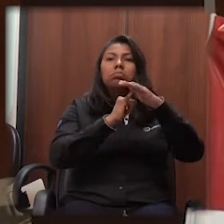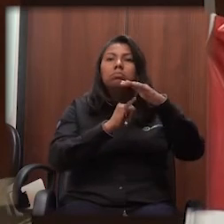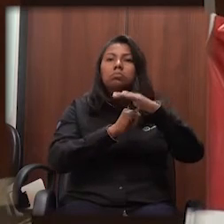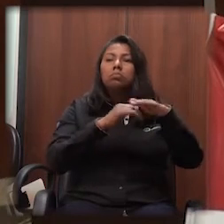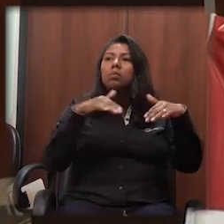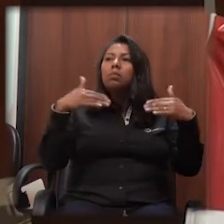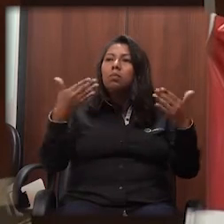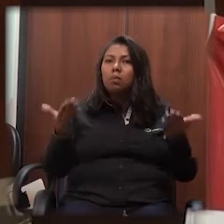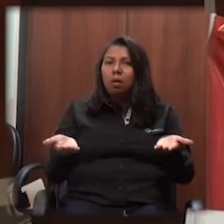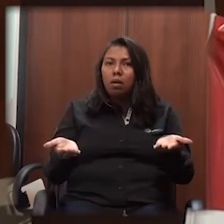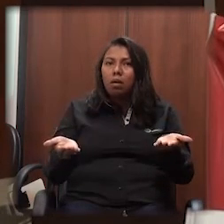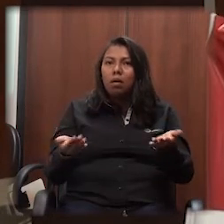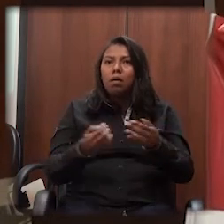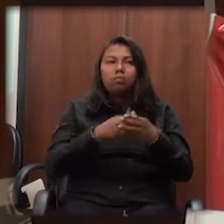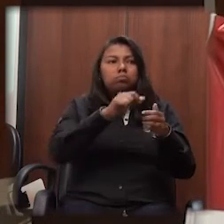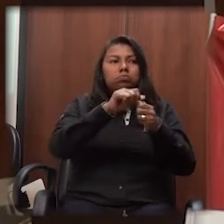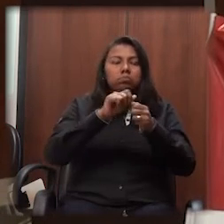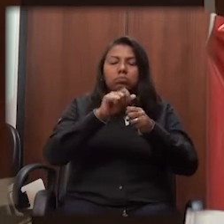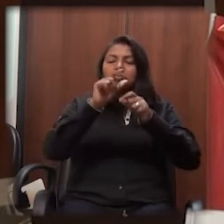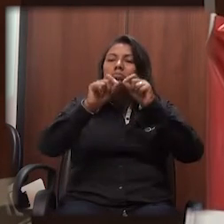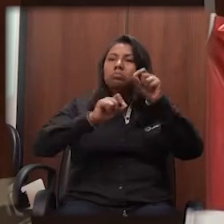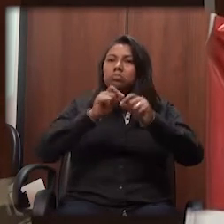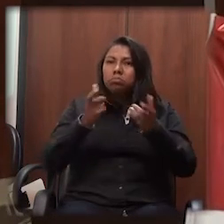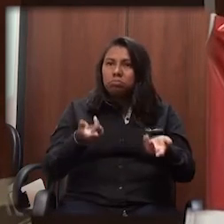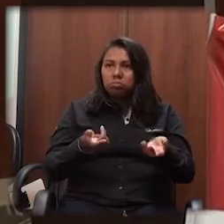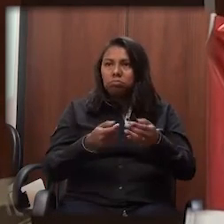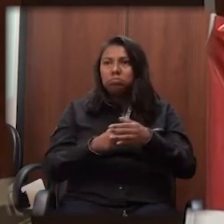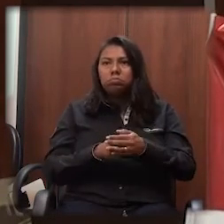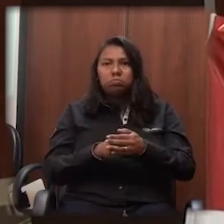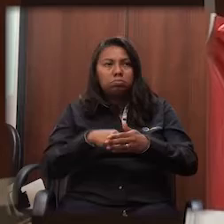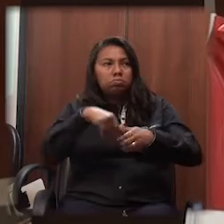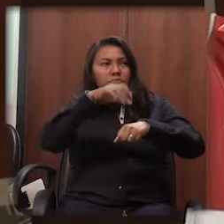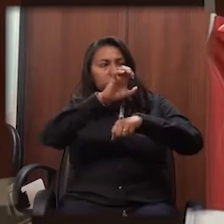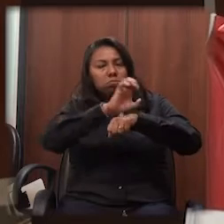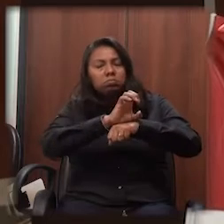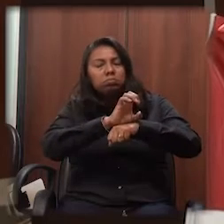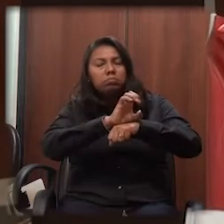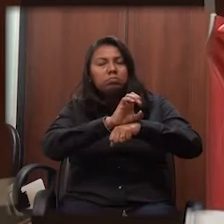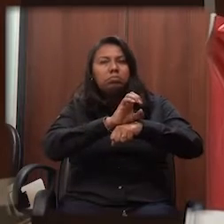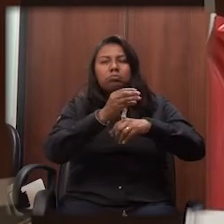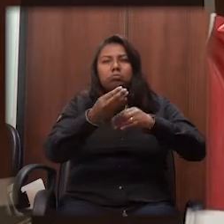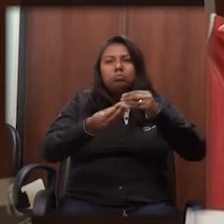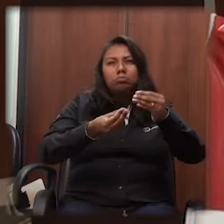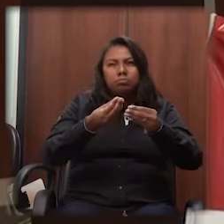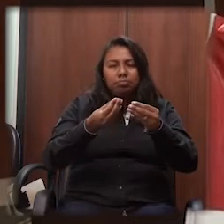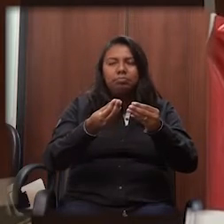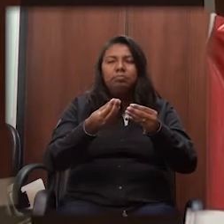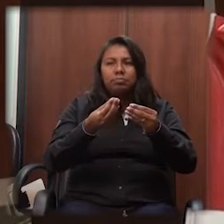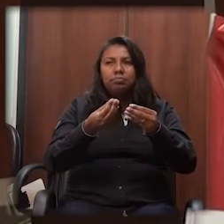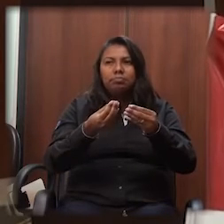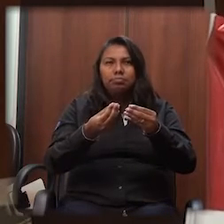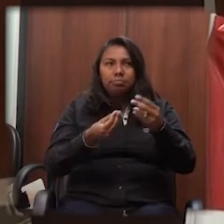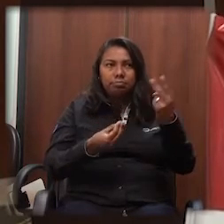essa, né, de que natureza tinha, se era de abrangência estadual, como que era essa configuração.